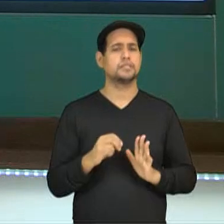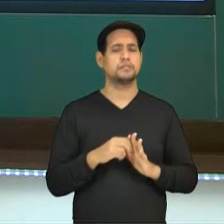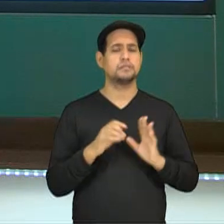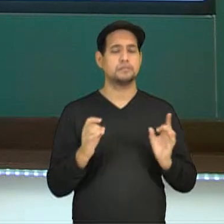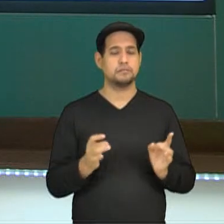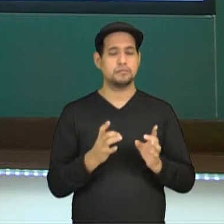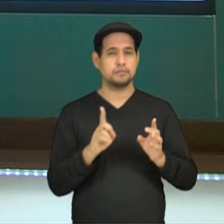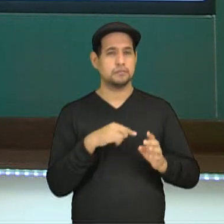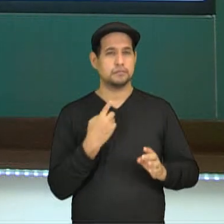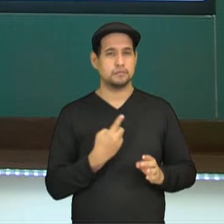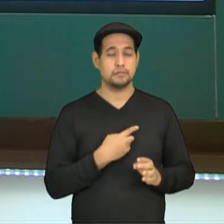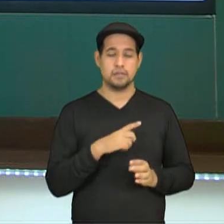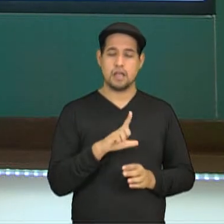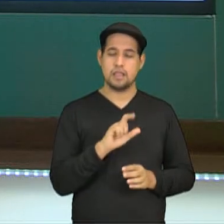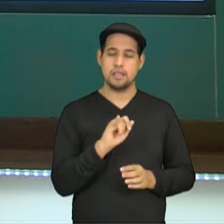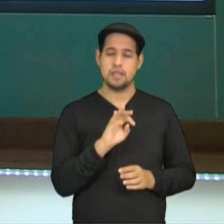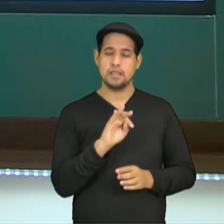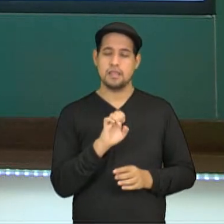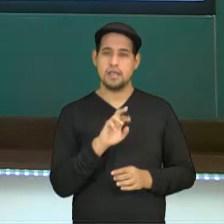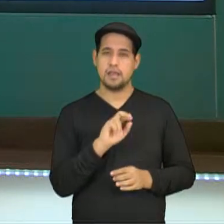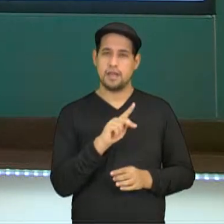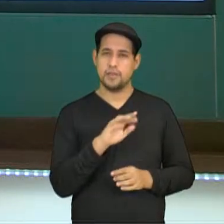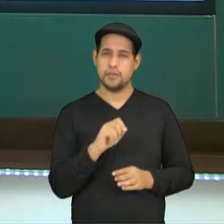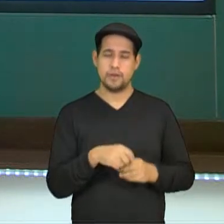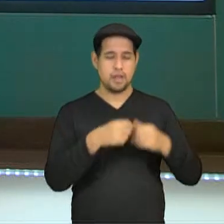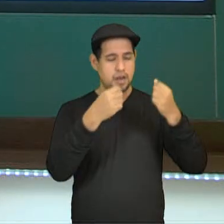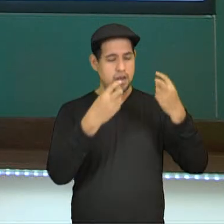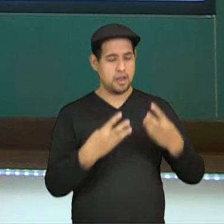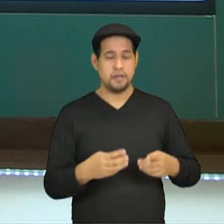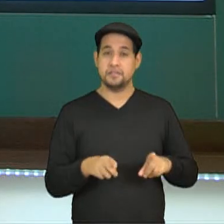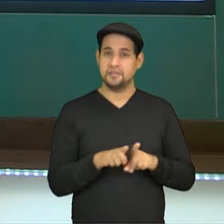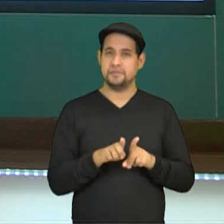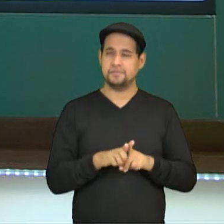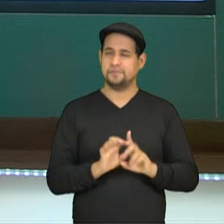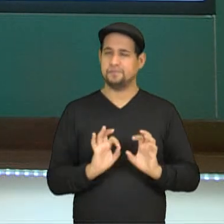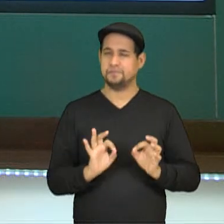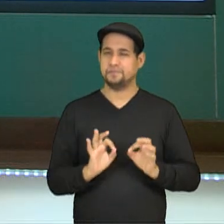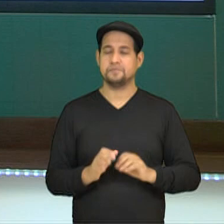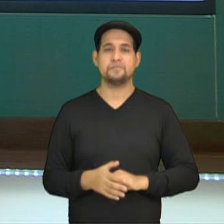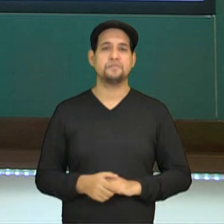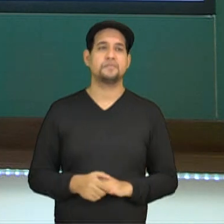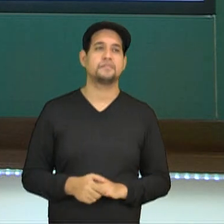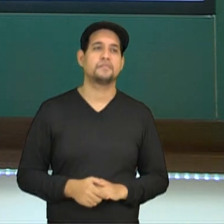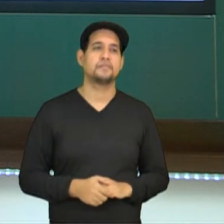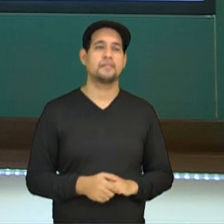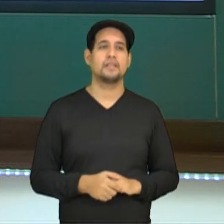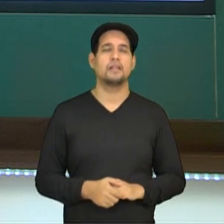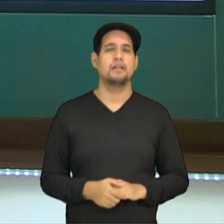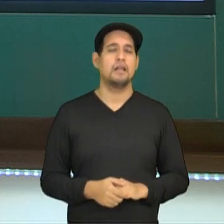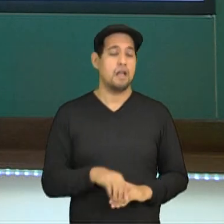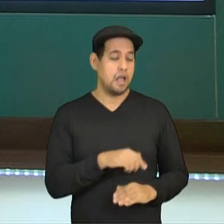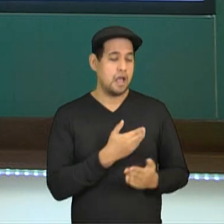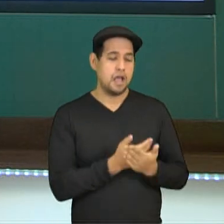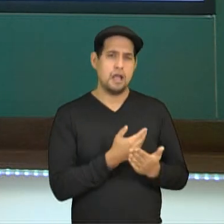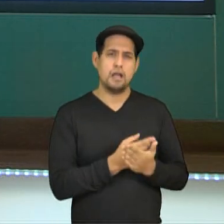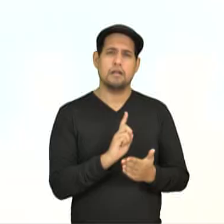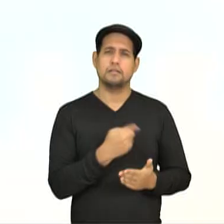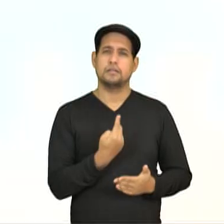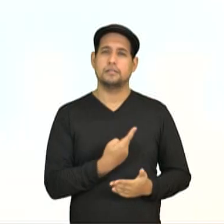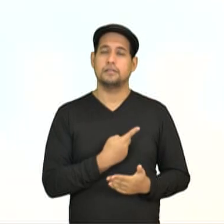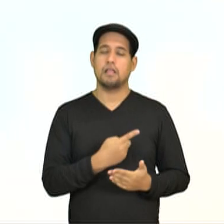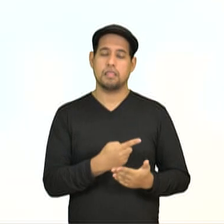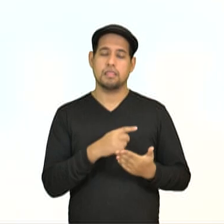insere na nossa literatura, né? Trata-se aí de uma narrativa literária, certo? Então, nessa aula, nós lemos